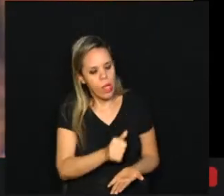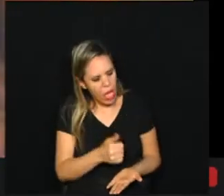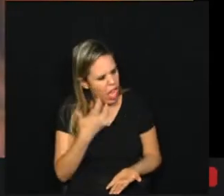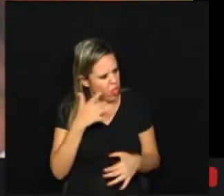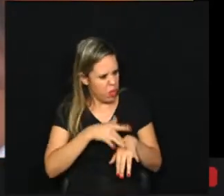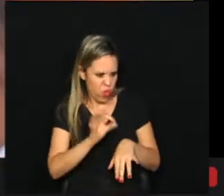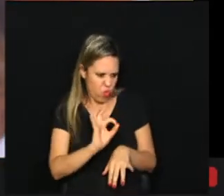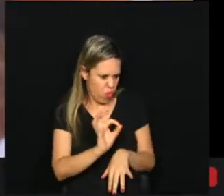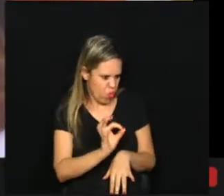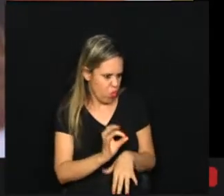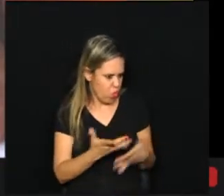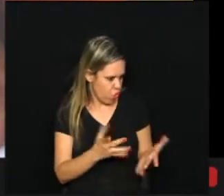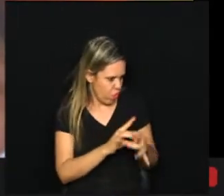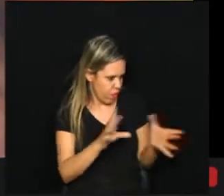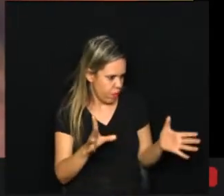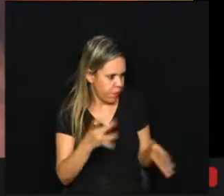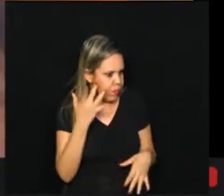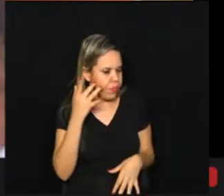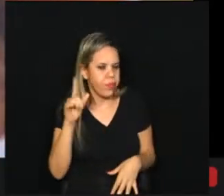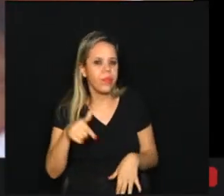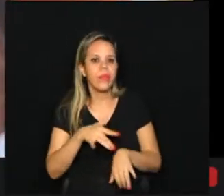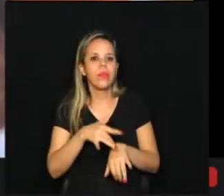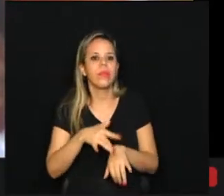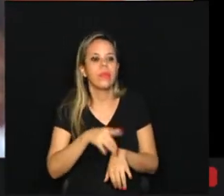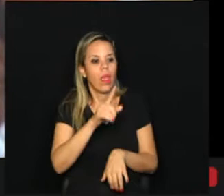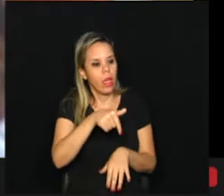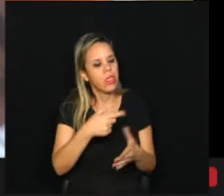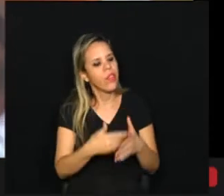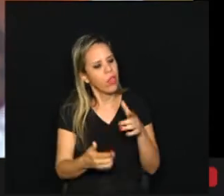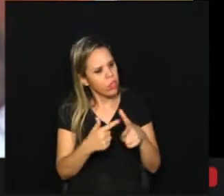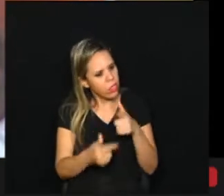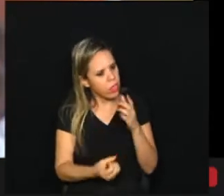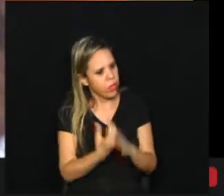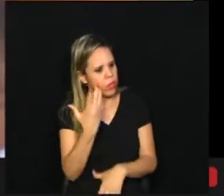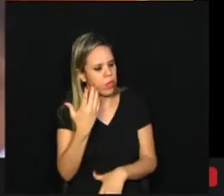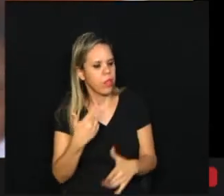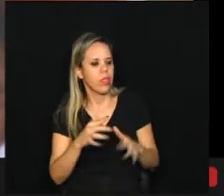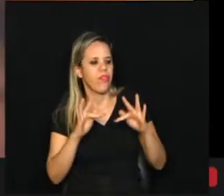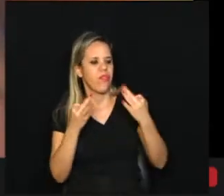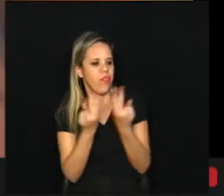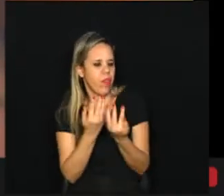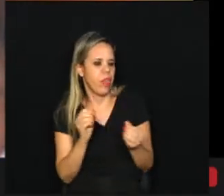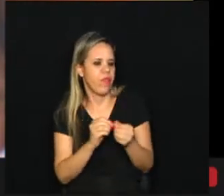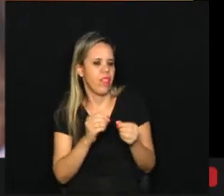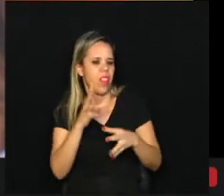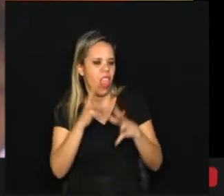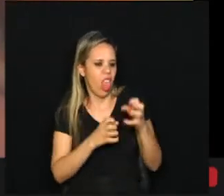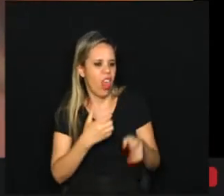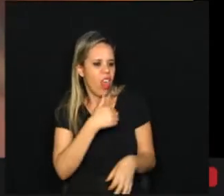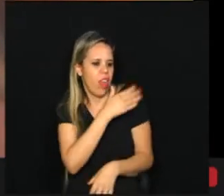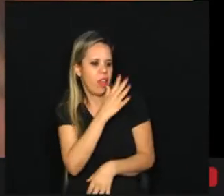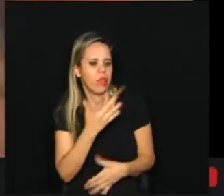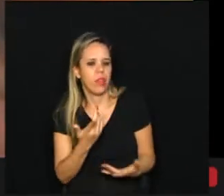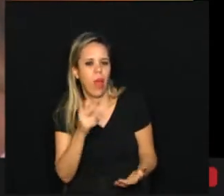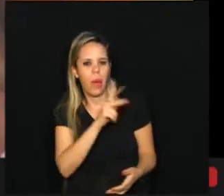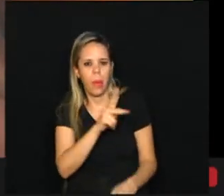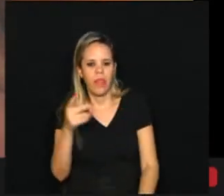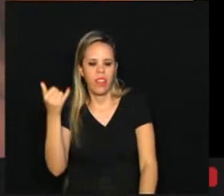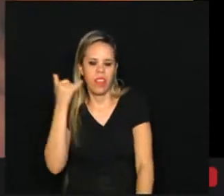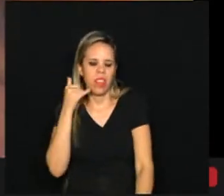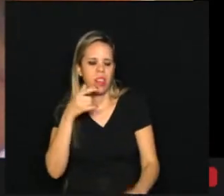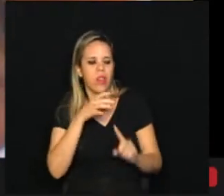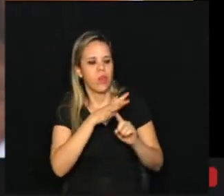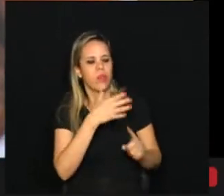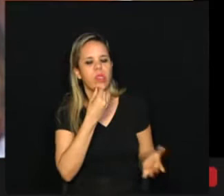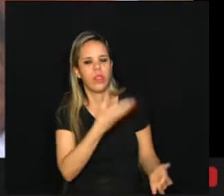absurdo nenhum, e o que ela achava absurdo era isso que estava acontecendo, dos pais agredirem ela e de uma professora ligar para ele,